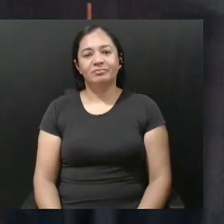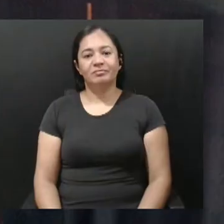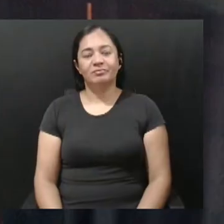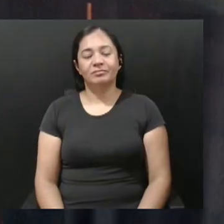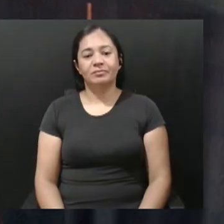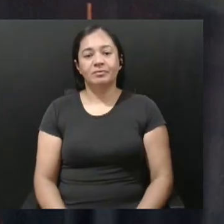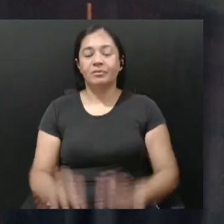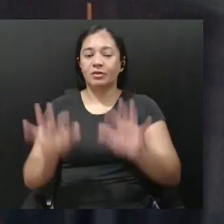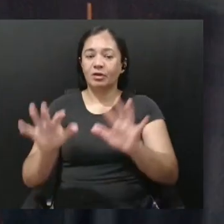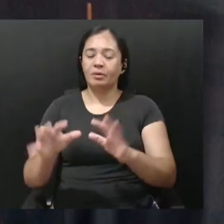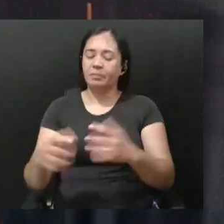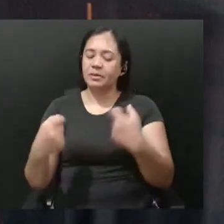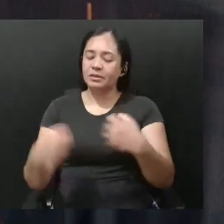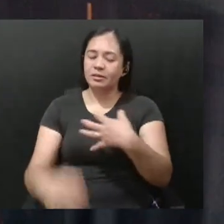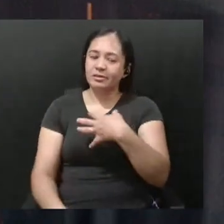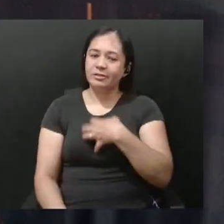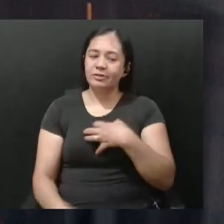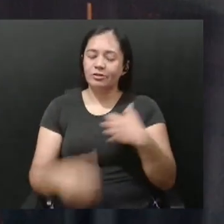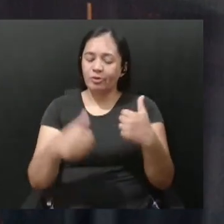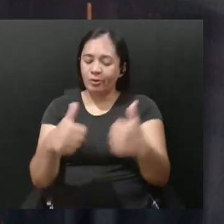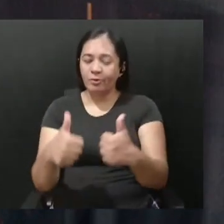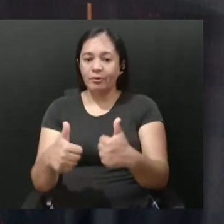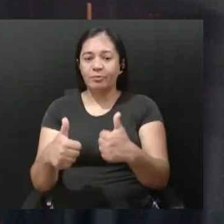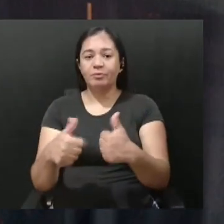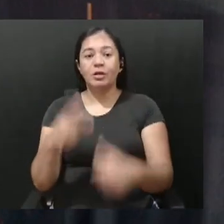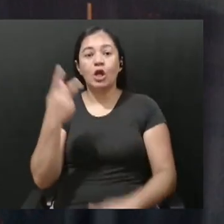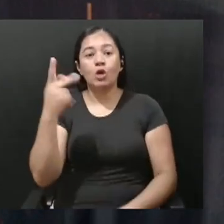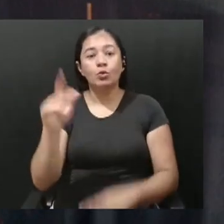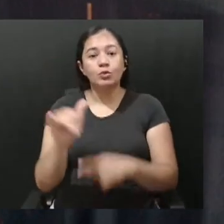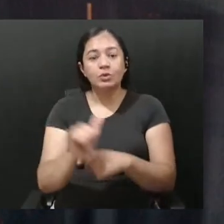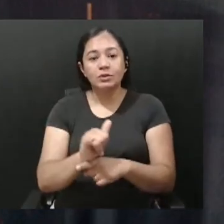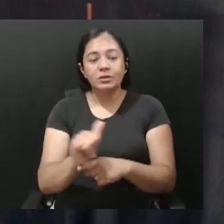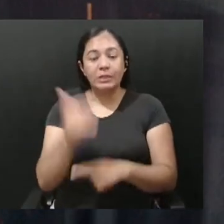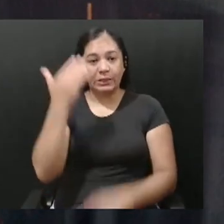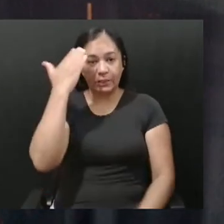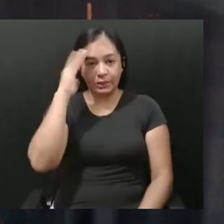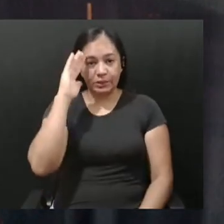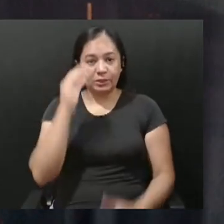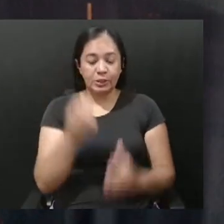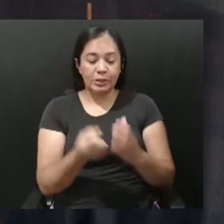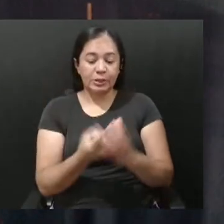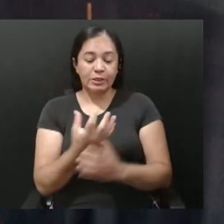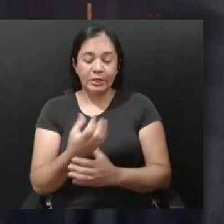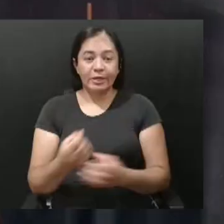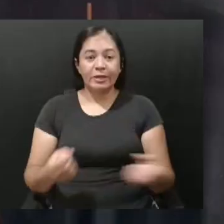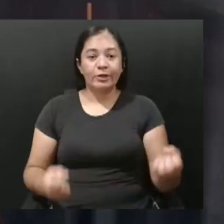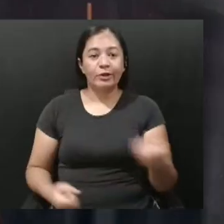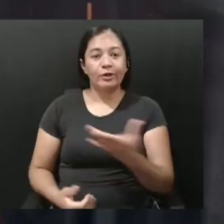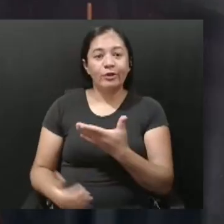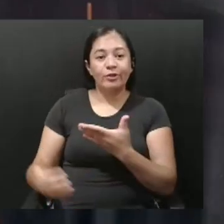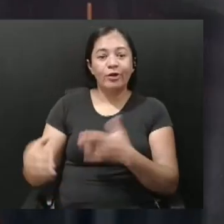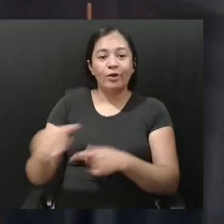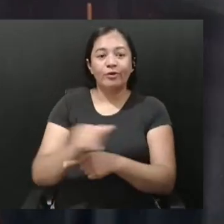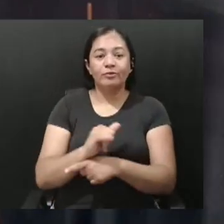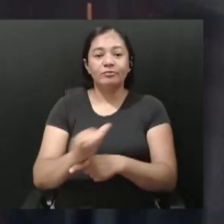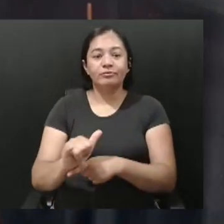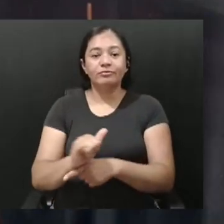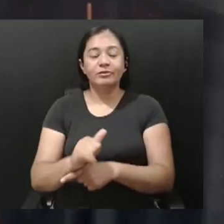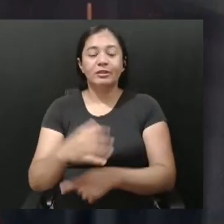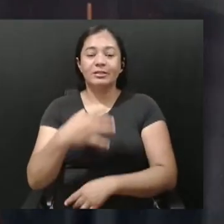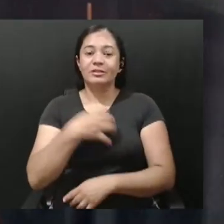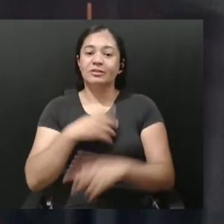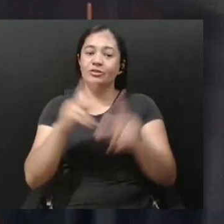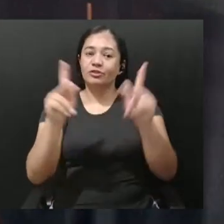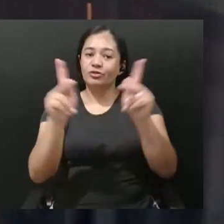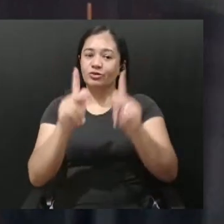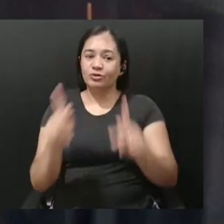sobre entender os seus recursos, Uhum. criar novos recursos, né, estar em paz com é isso, falando desse contexto,